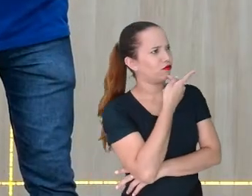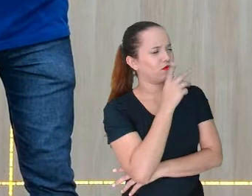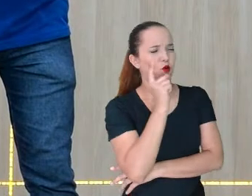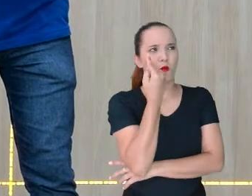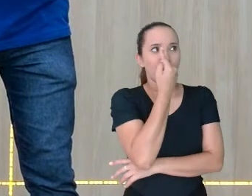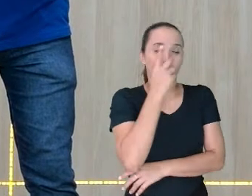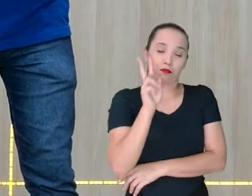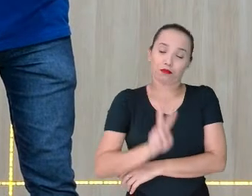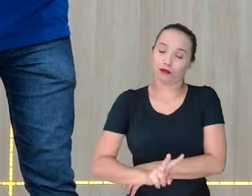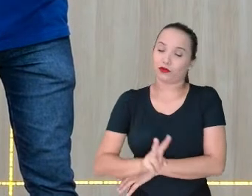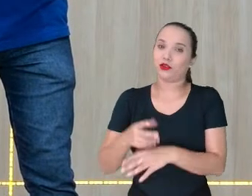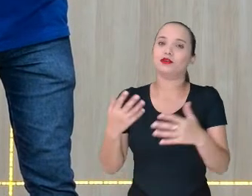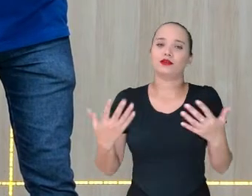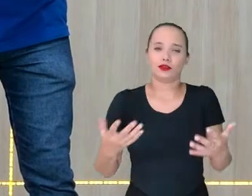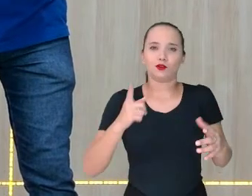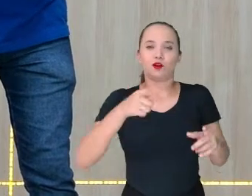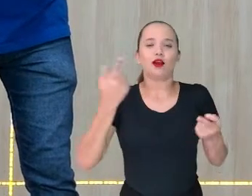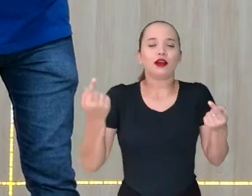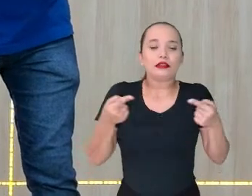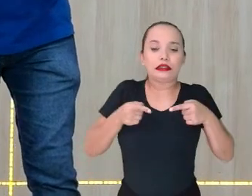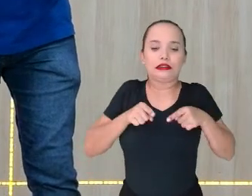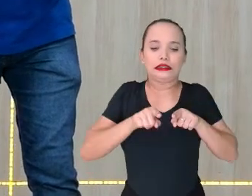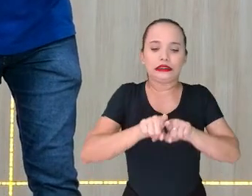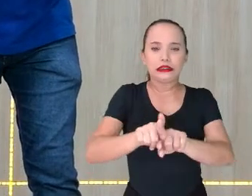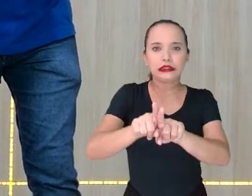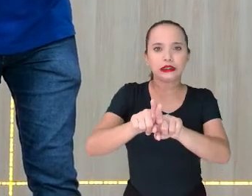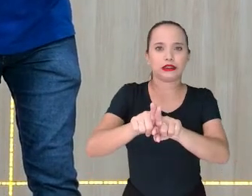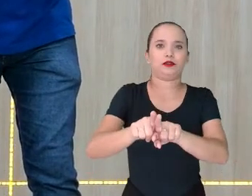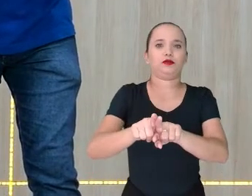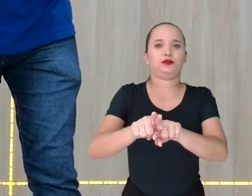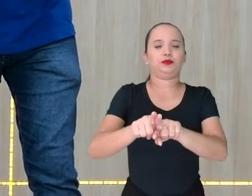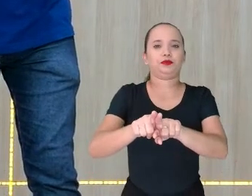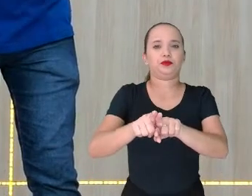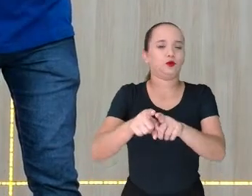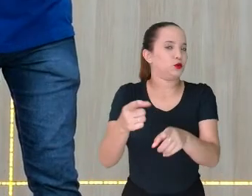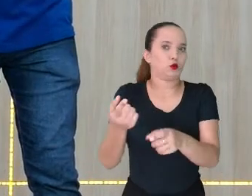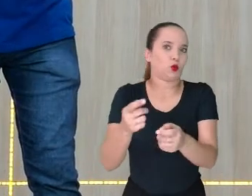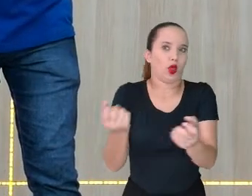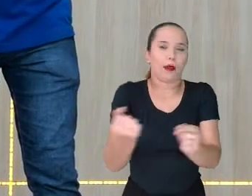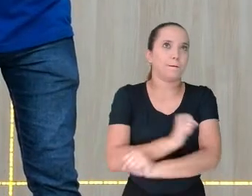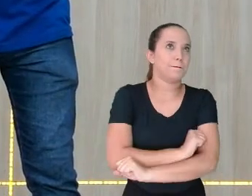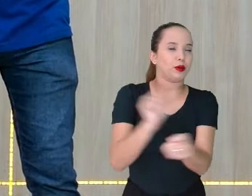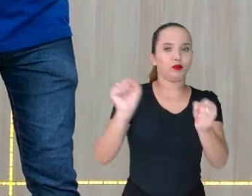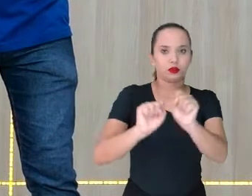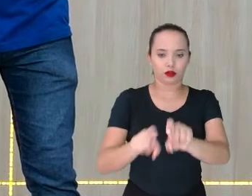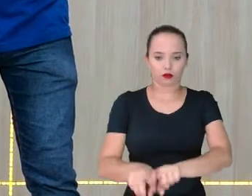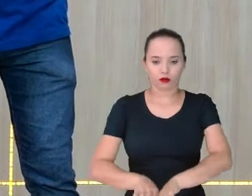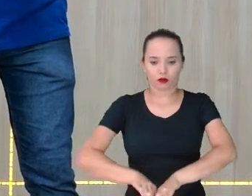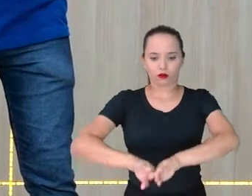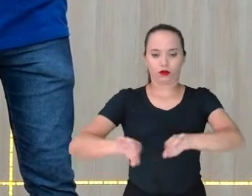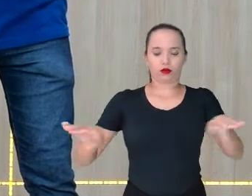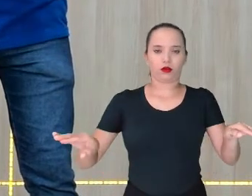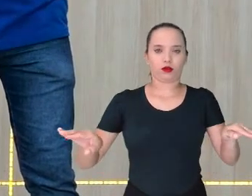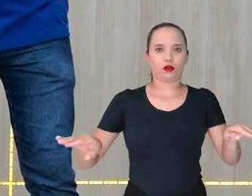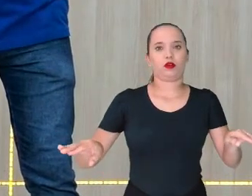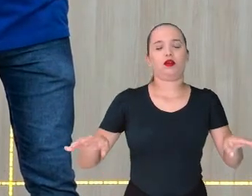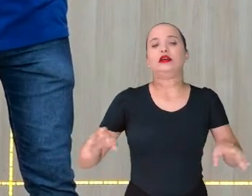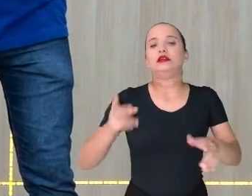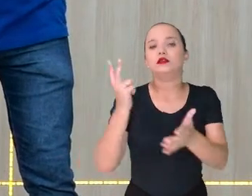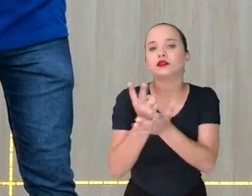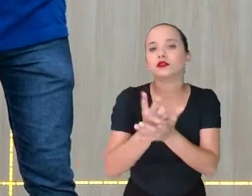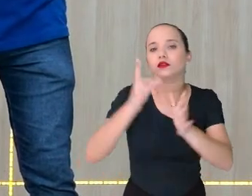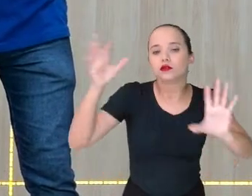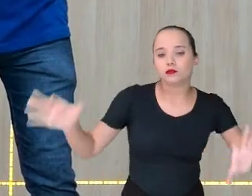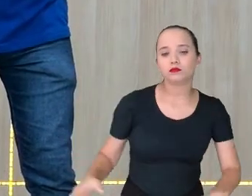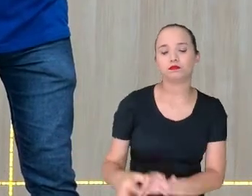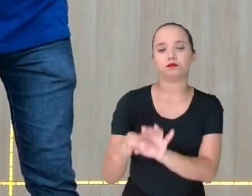Intrinsecamente ligado, ou seja, está encangado uma coisa na outra. Não tem como você separar, né? Meio ambiente